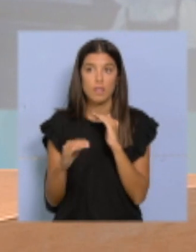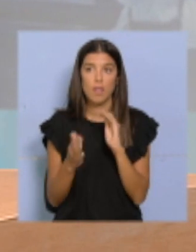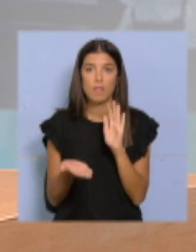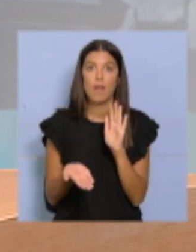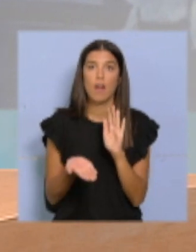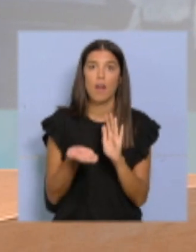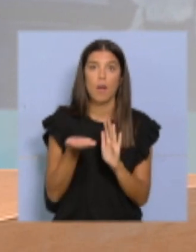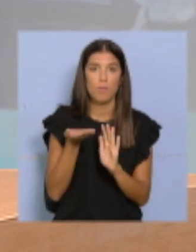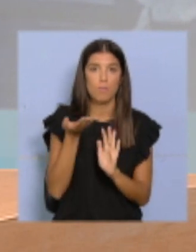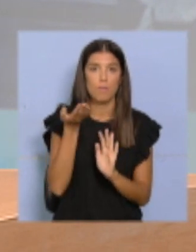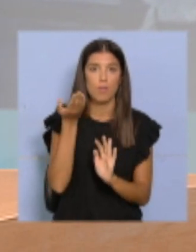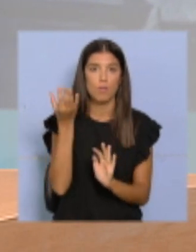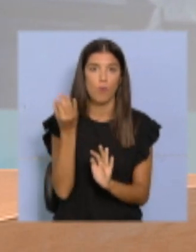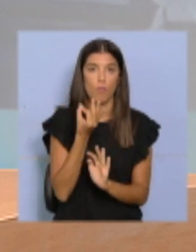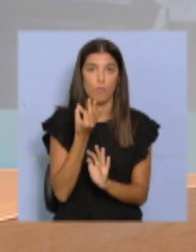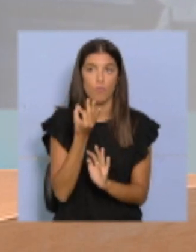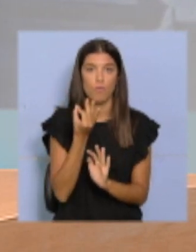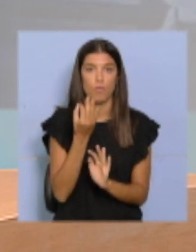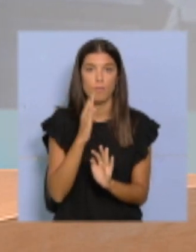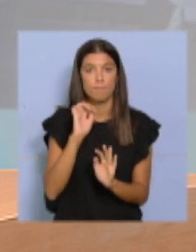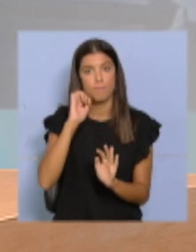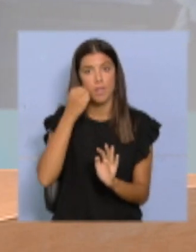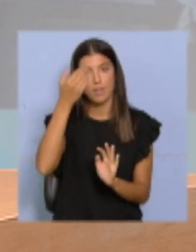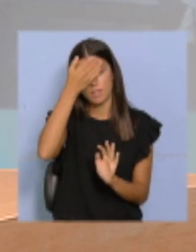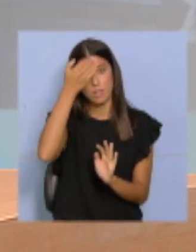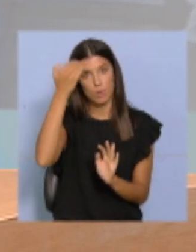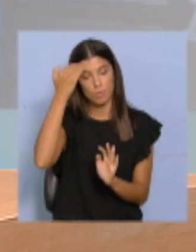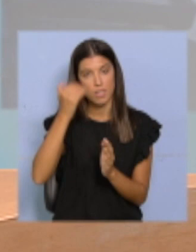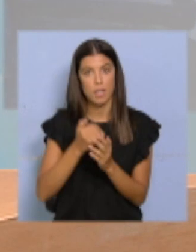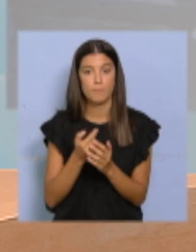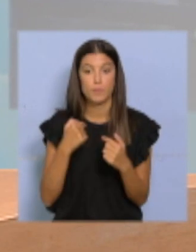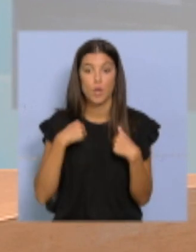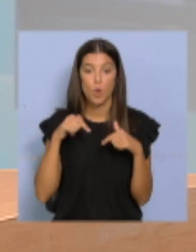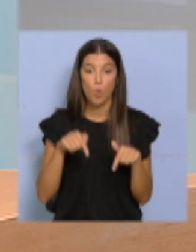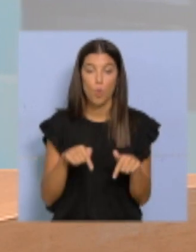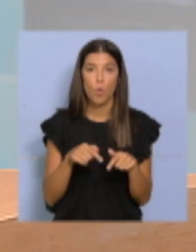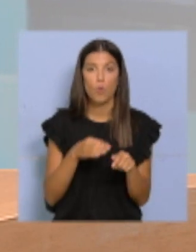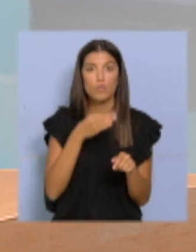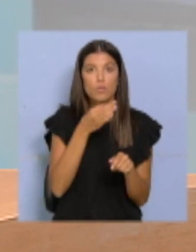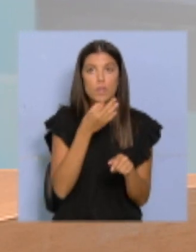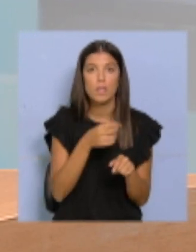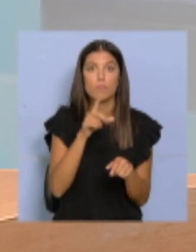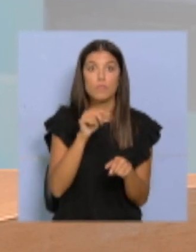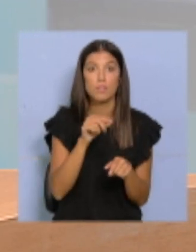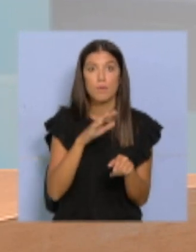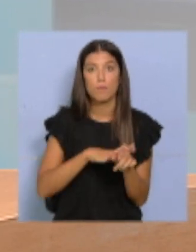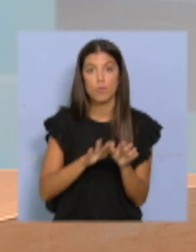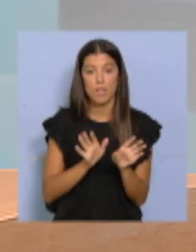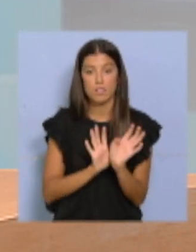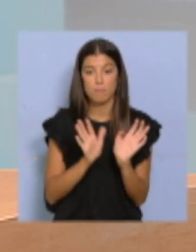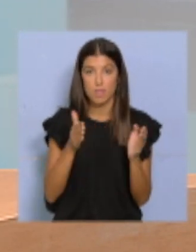facto, os problemas de saúde mental. Hoje em dia já vamos falando, até a propósito da questão da pandemia, muito